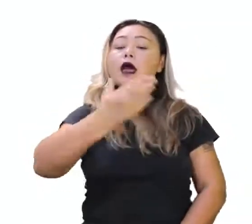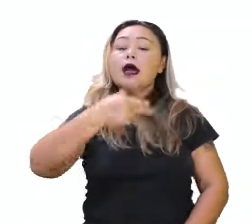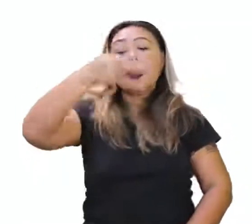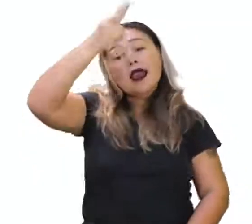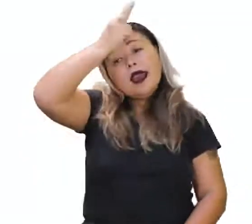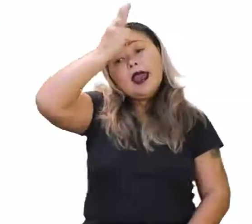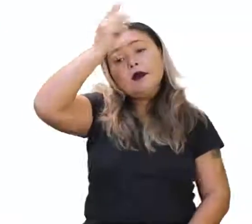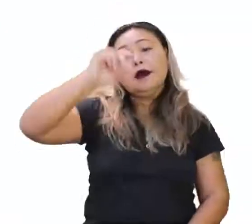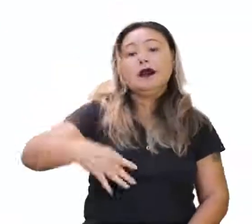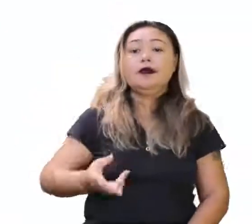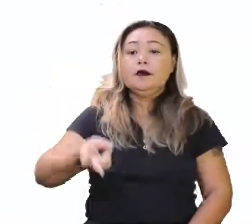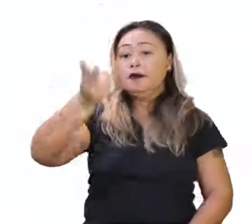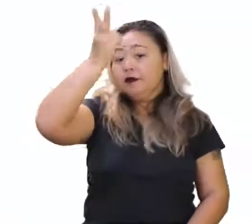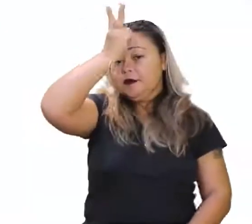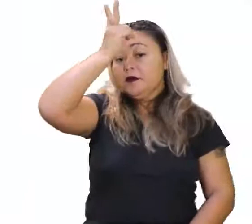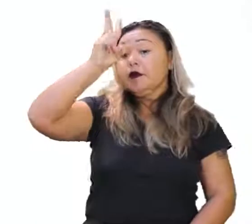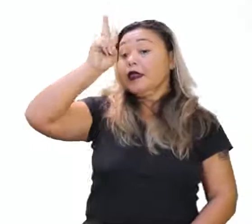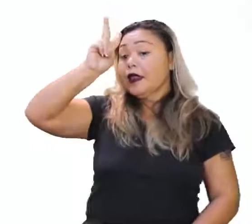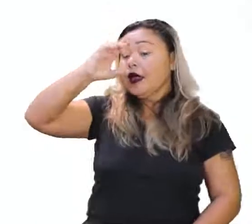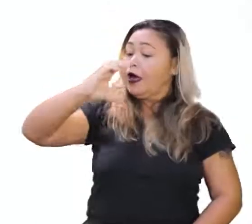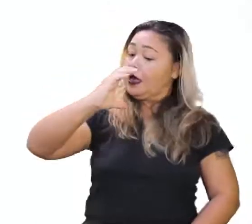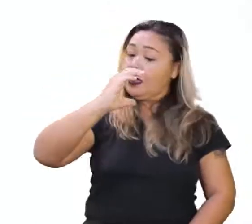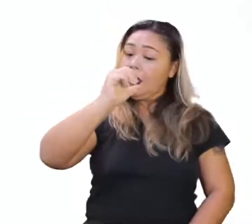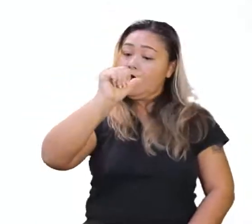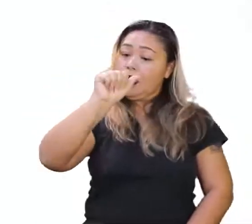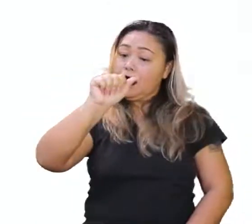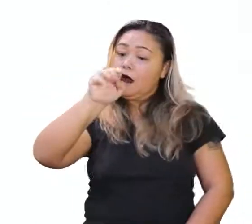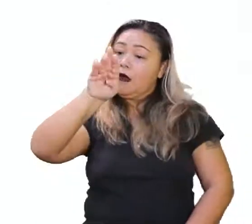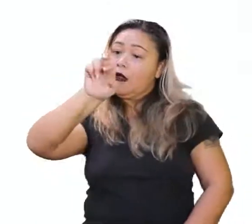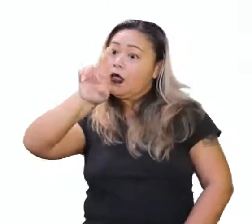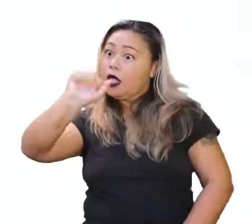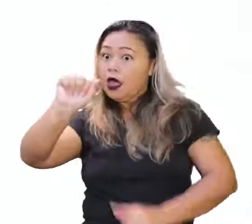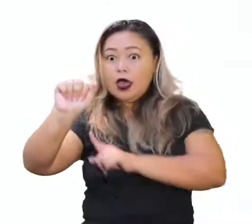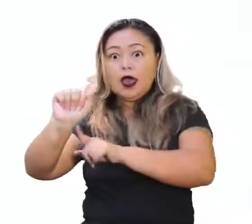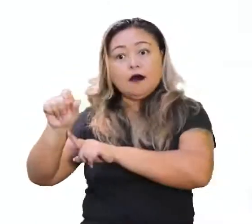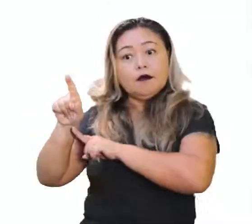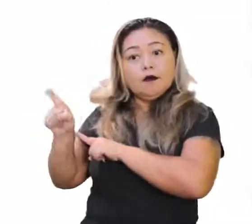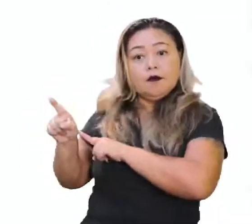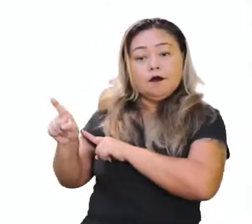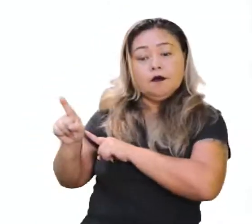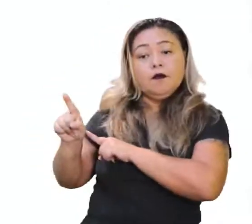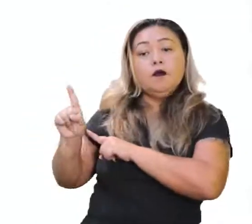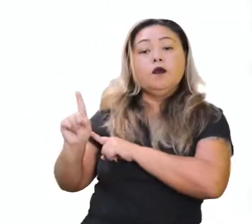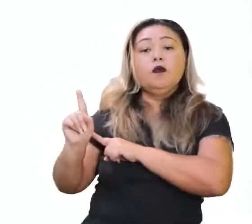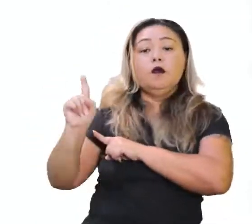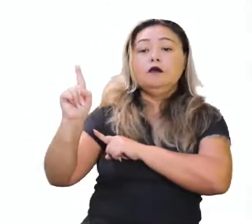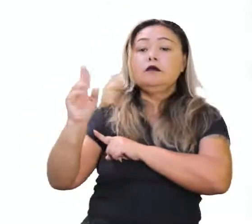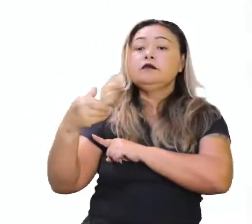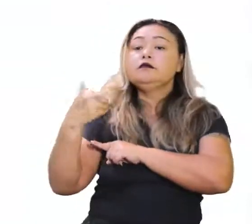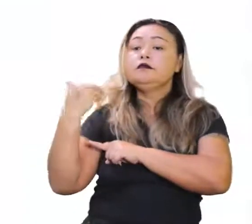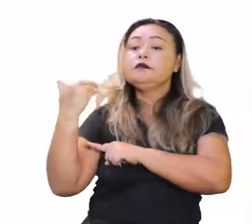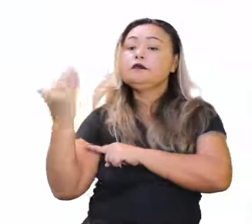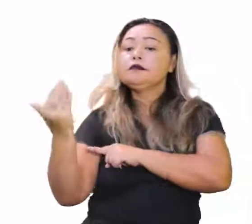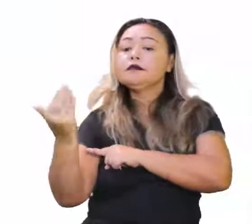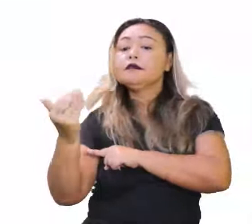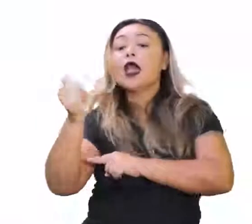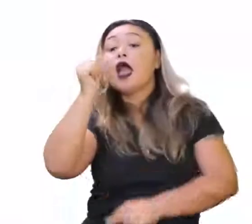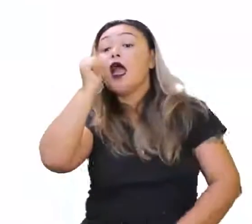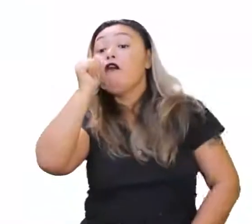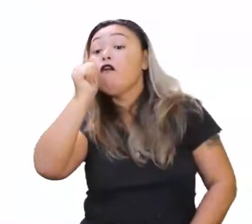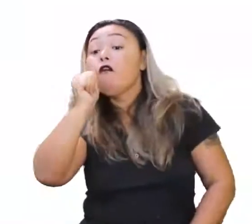Então vamos lá, meus queridos. Lembrando, cabra é a denominação que nós vamos dar